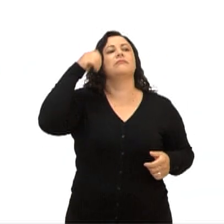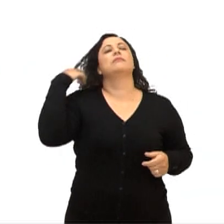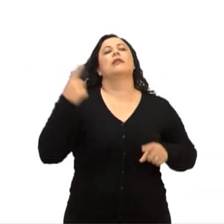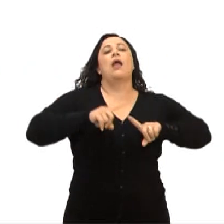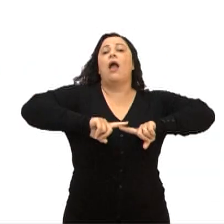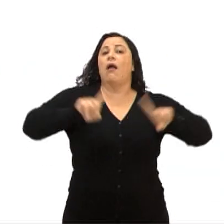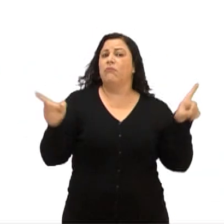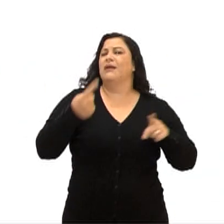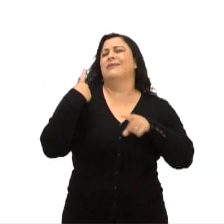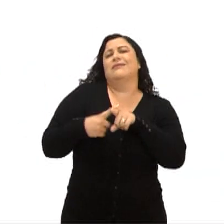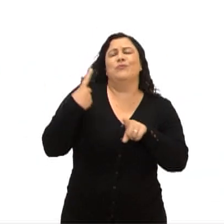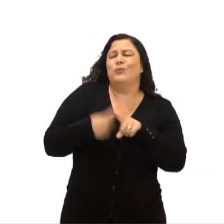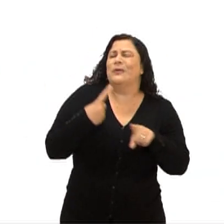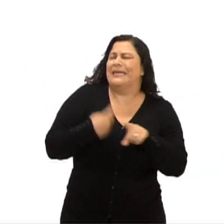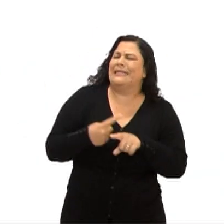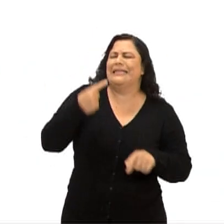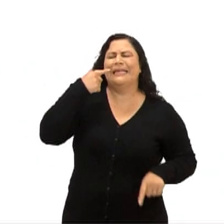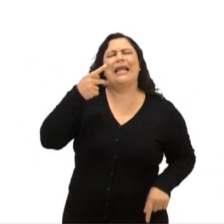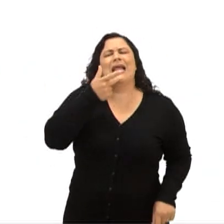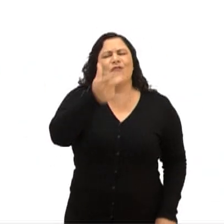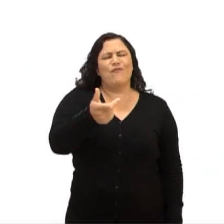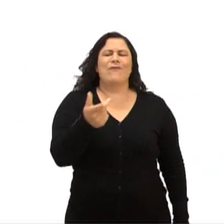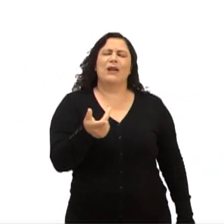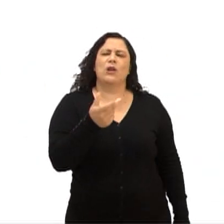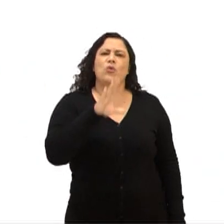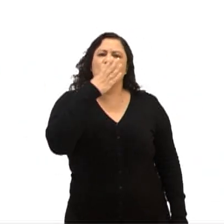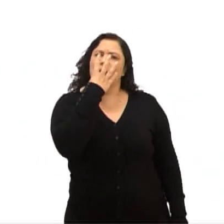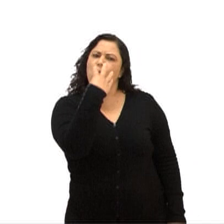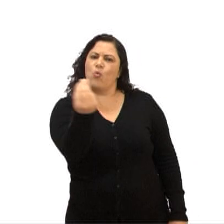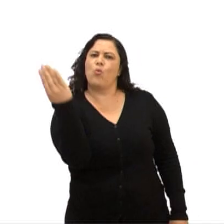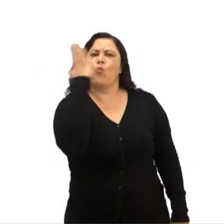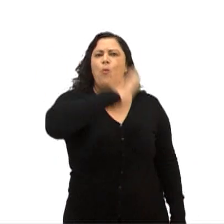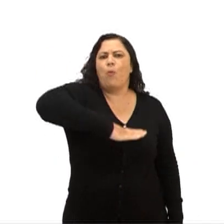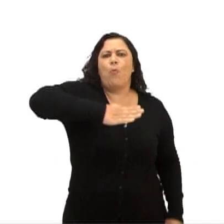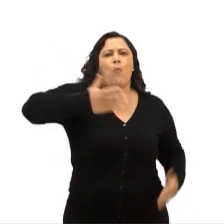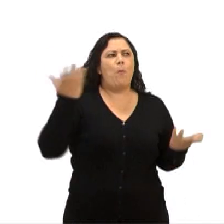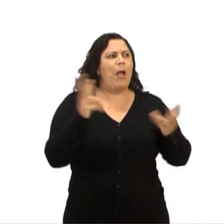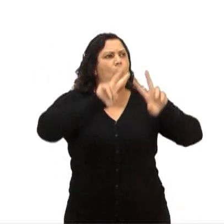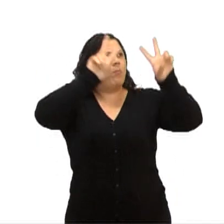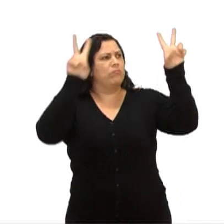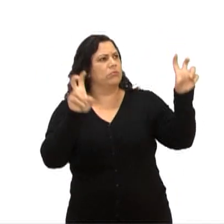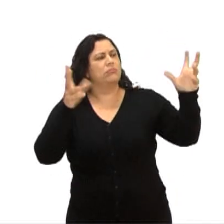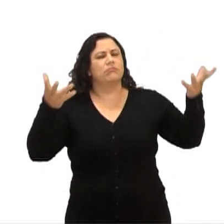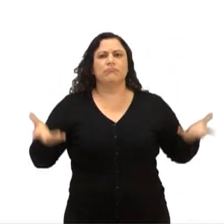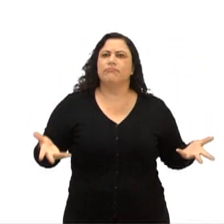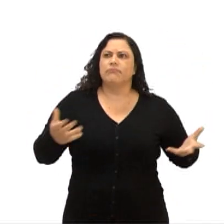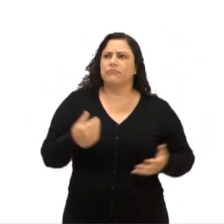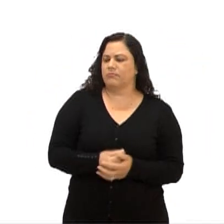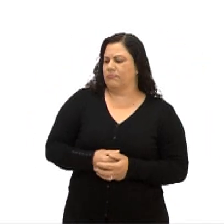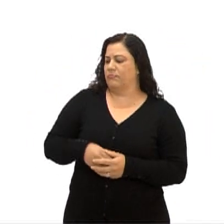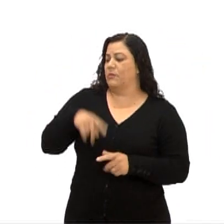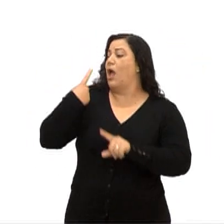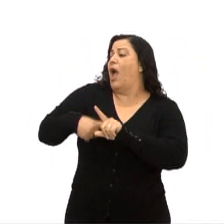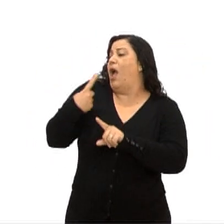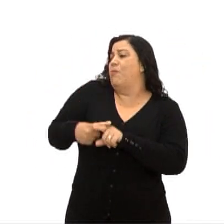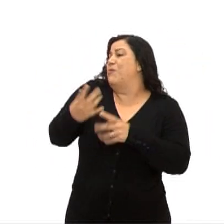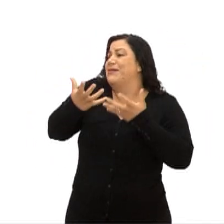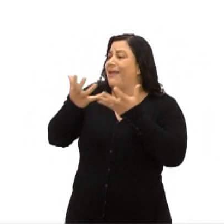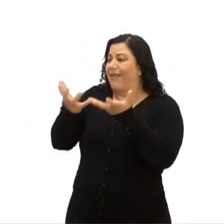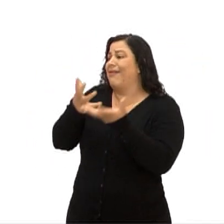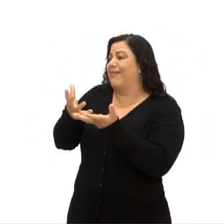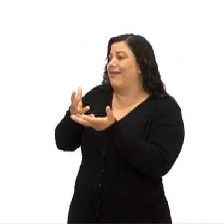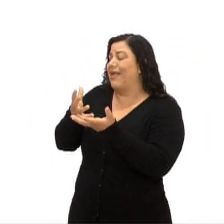que chamam ele de lobo mau? Entre aspas aqui, né? Da resposta, porque quer comer os